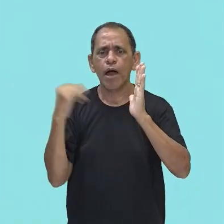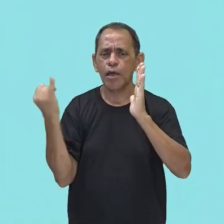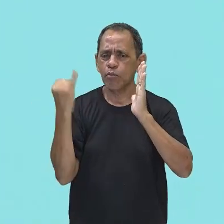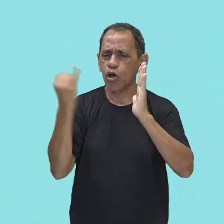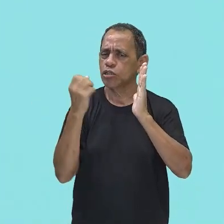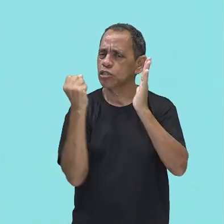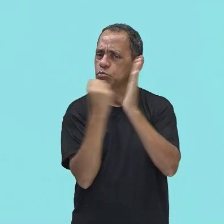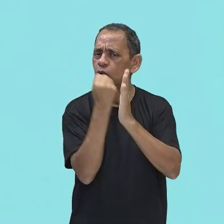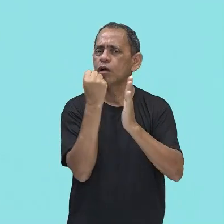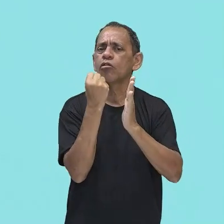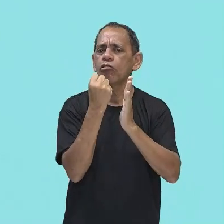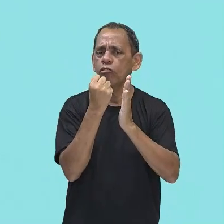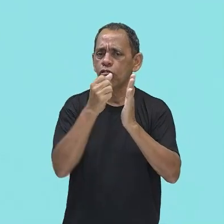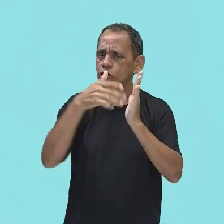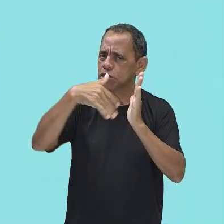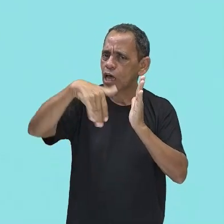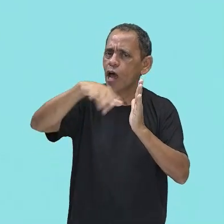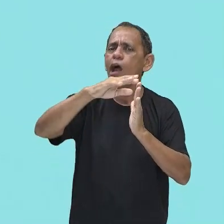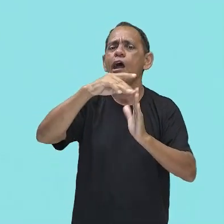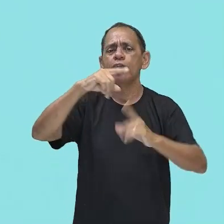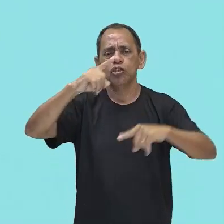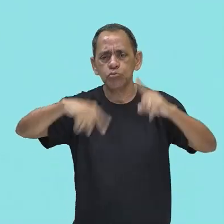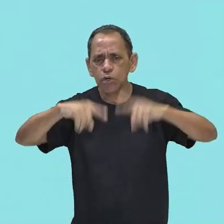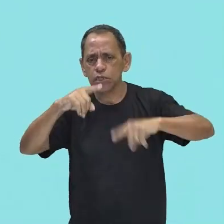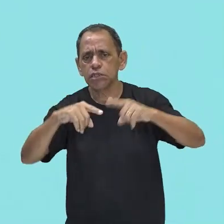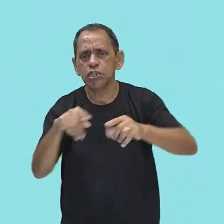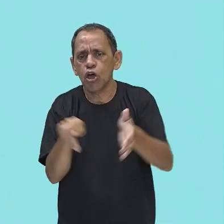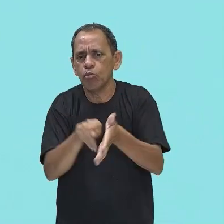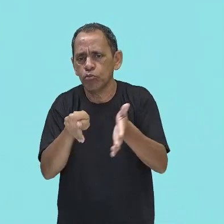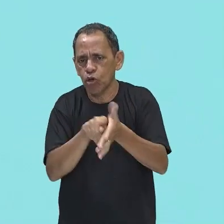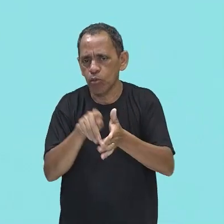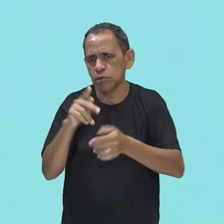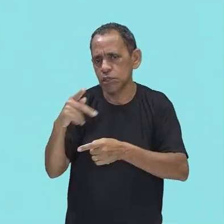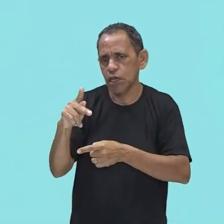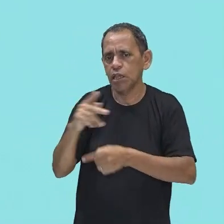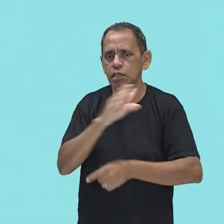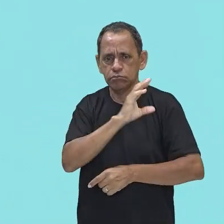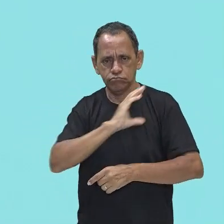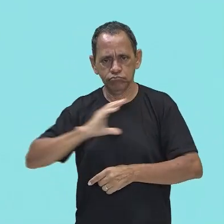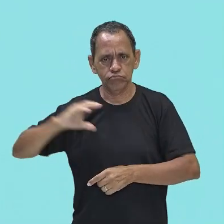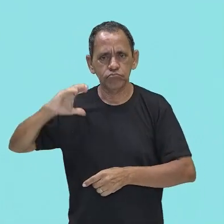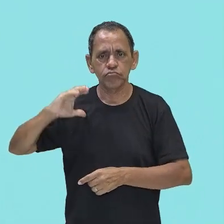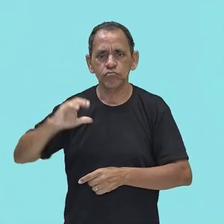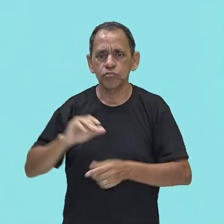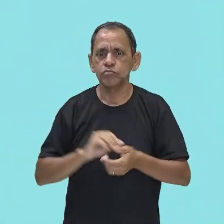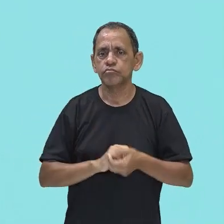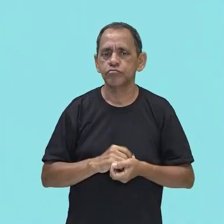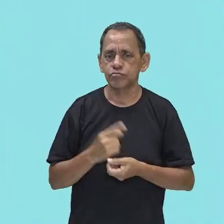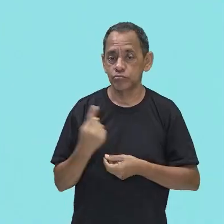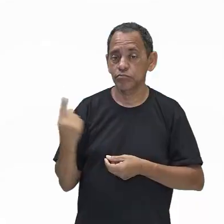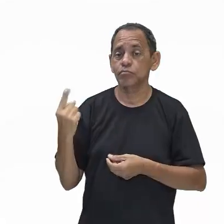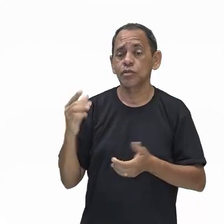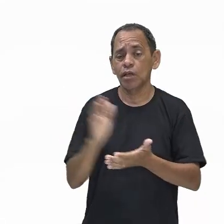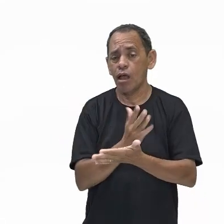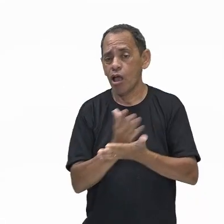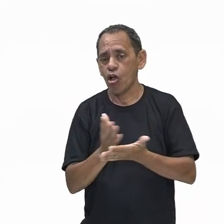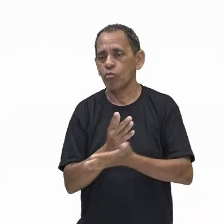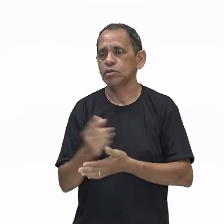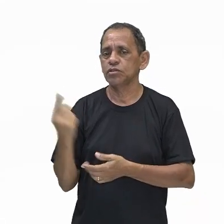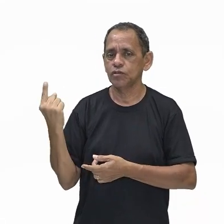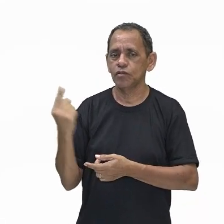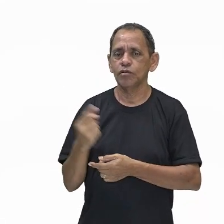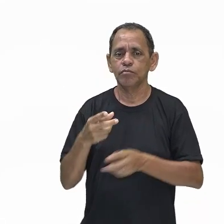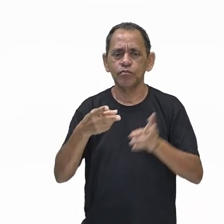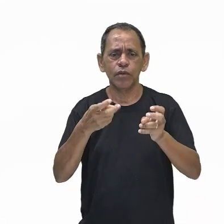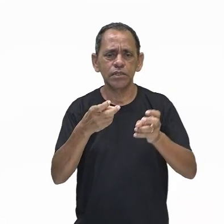que a gente vai sempre ali ver nas obras de Clarice Lispector, eu apresento para vocês algumas obras dela, tá bom? Então vejo aí,